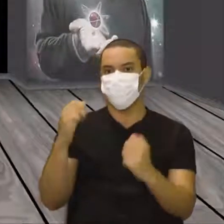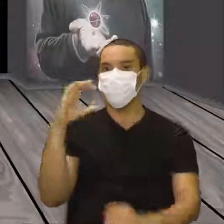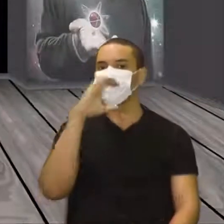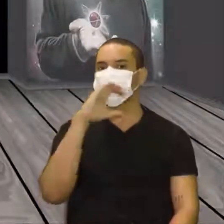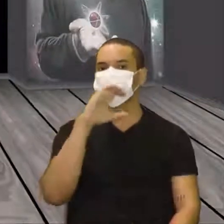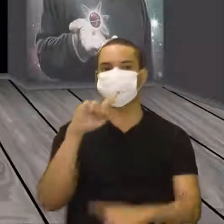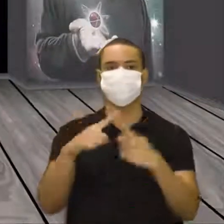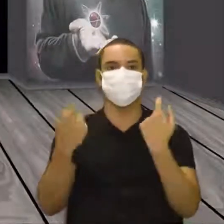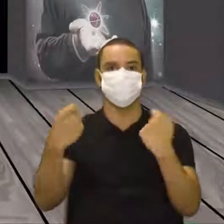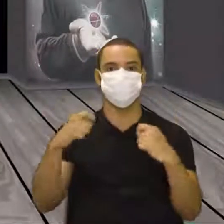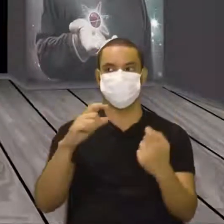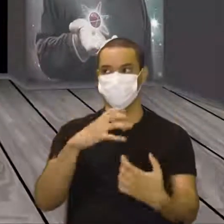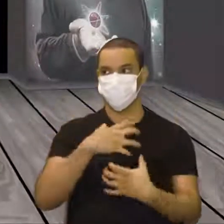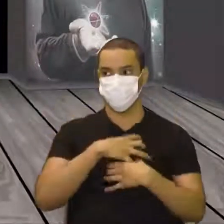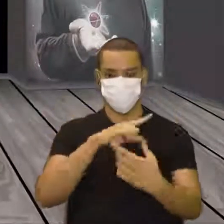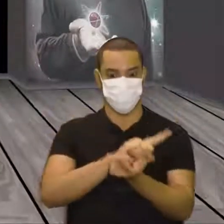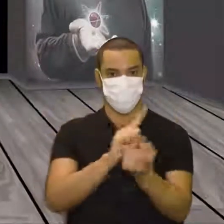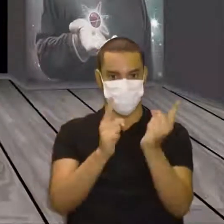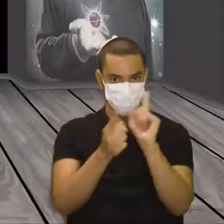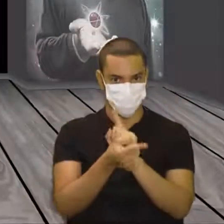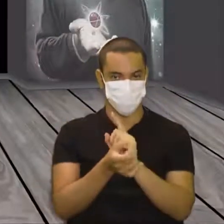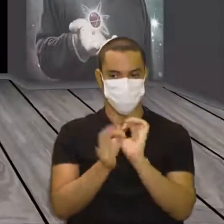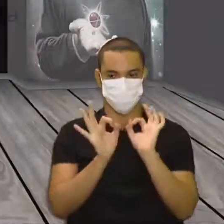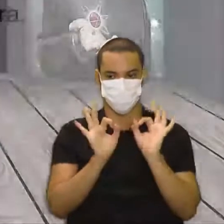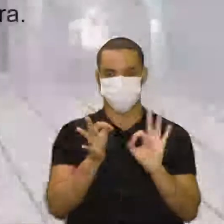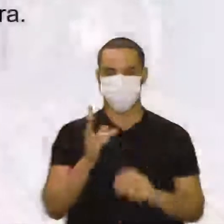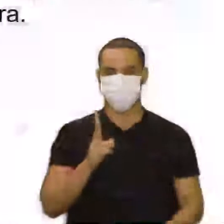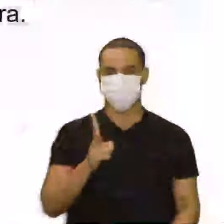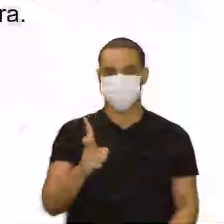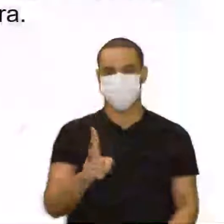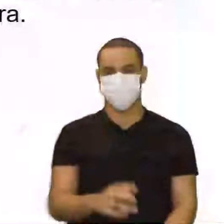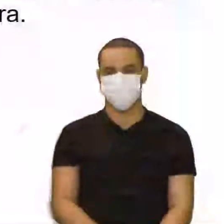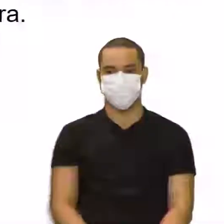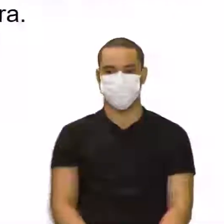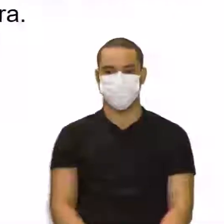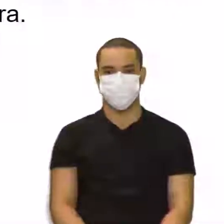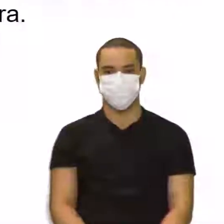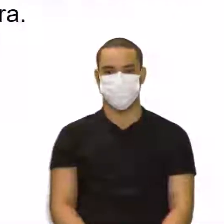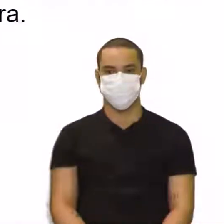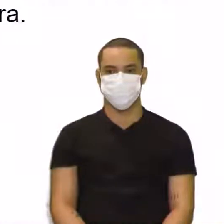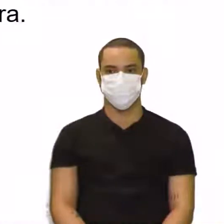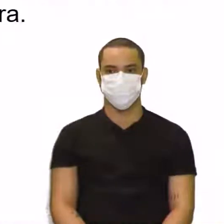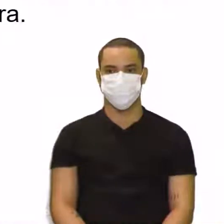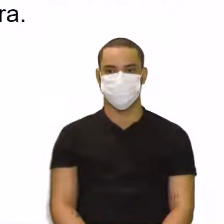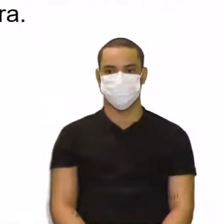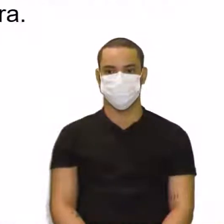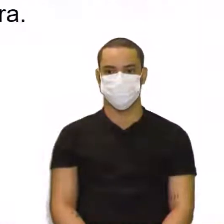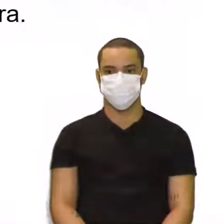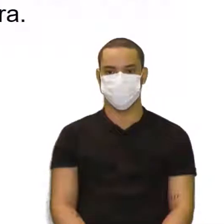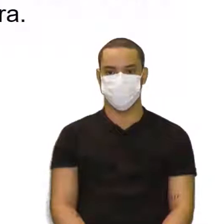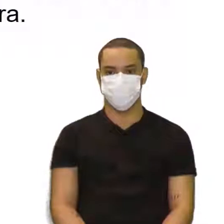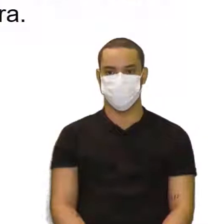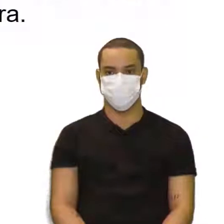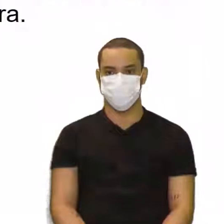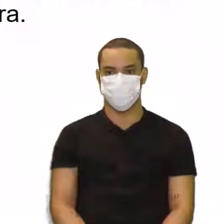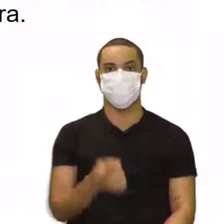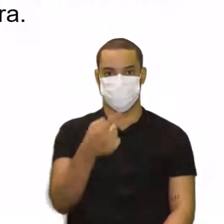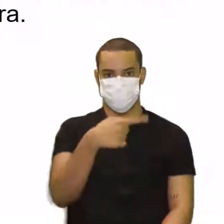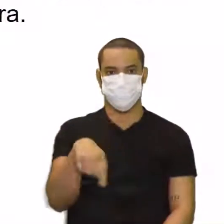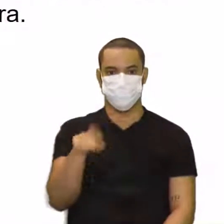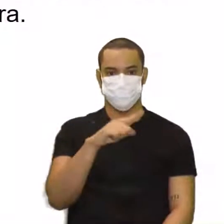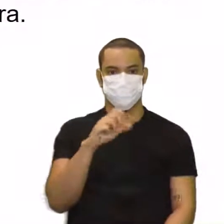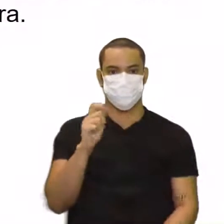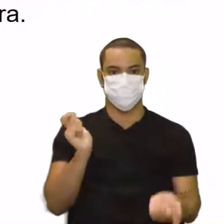ser em sentido oposto, entendido? Vamos continuar ali, olha só. Então, tá ali. Ó, vocês podem